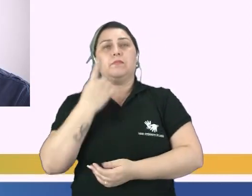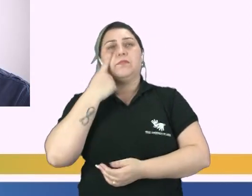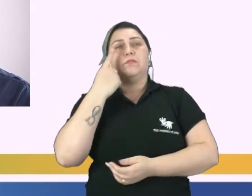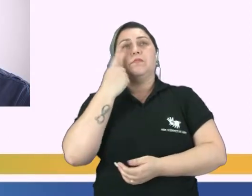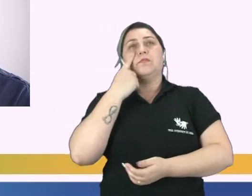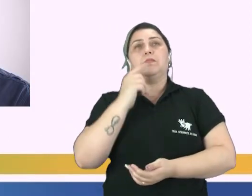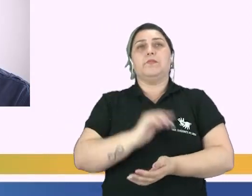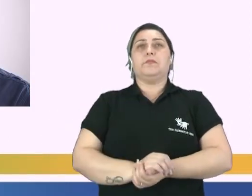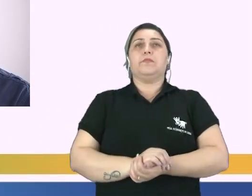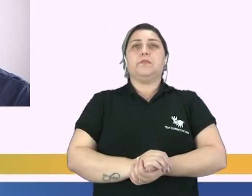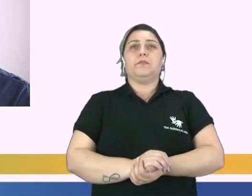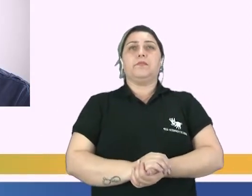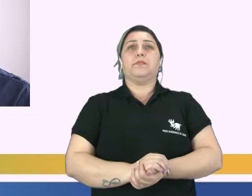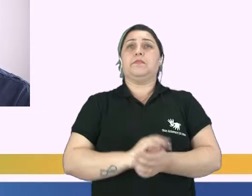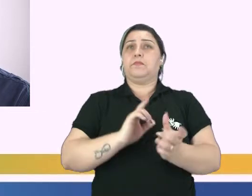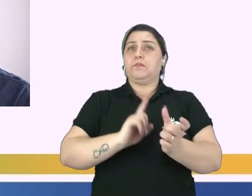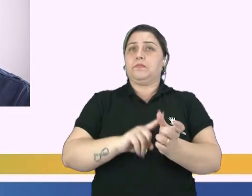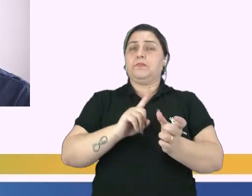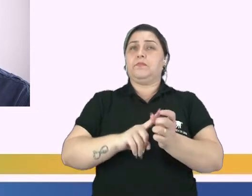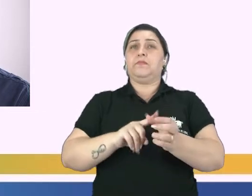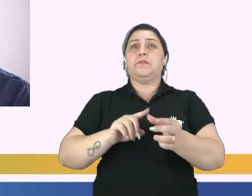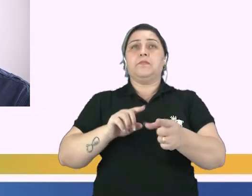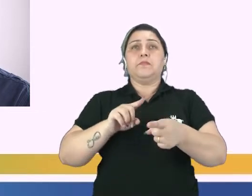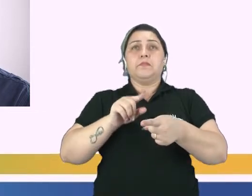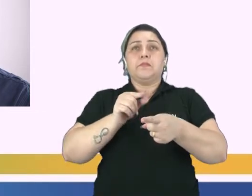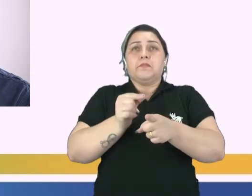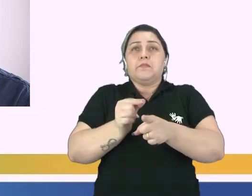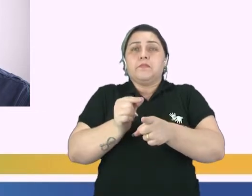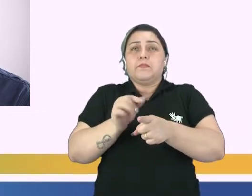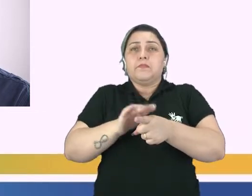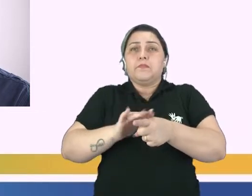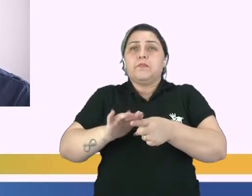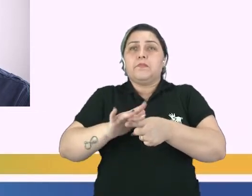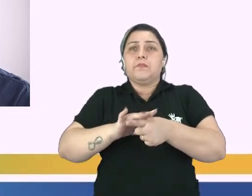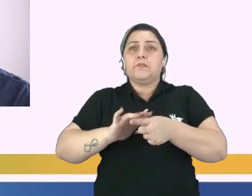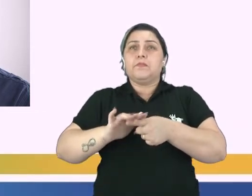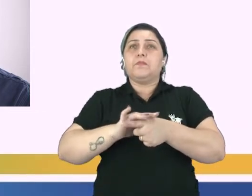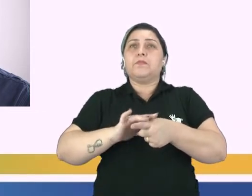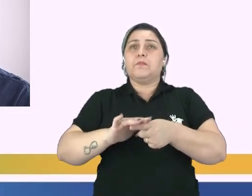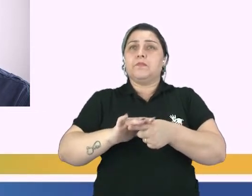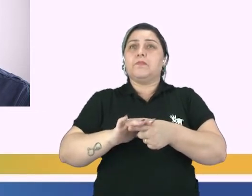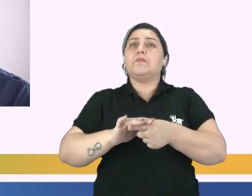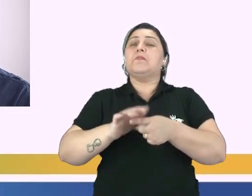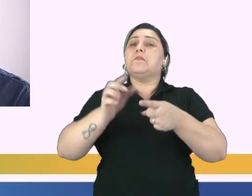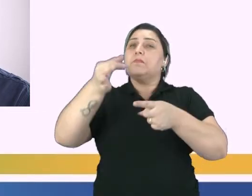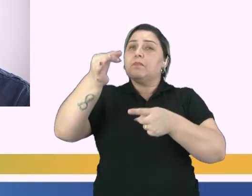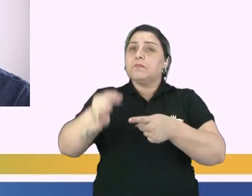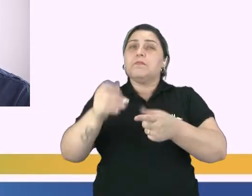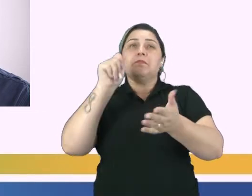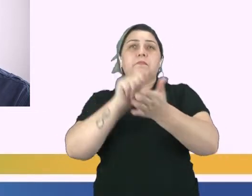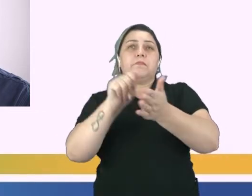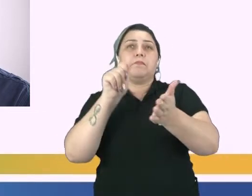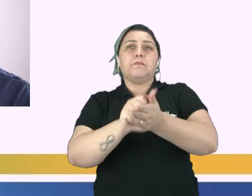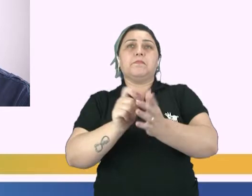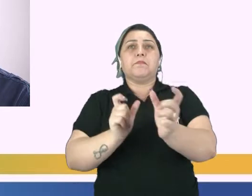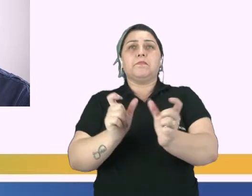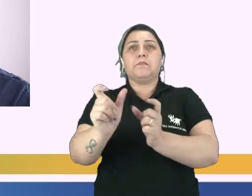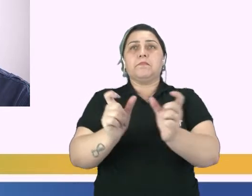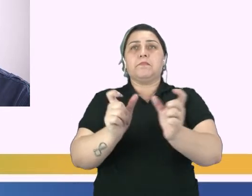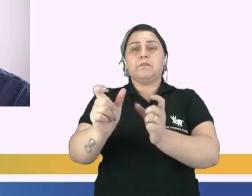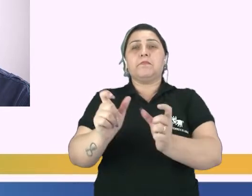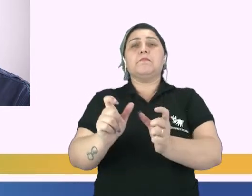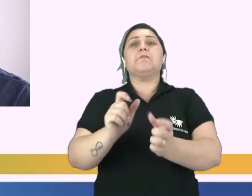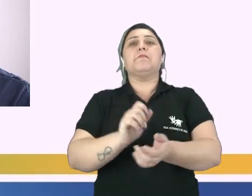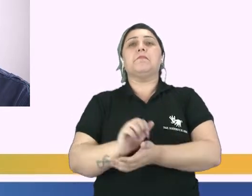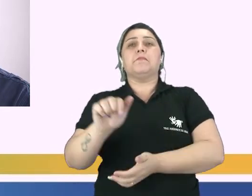a ortografia é a parte da fonologia que trata da correta grafia das palavras. A grafia, gente, é a